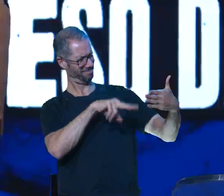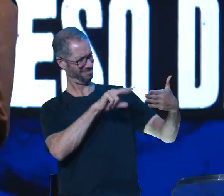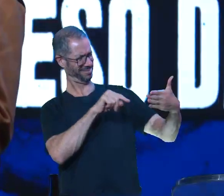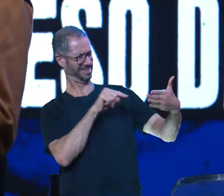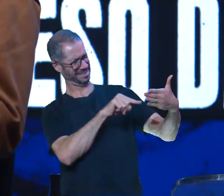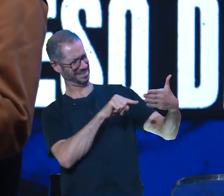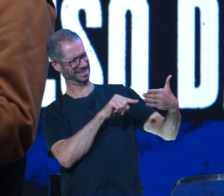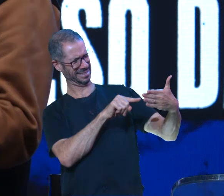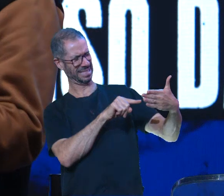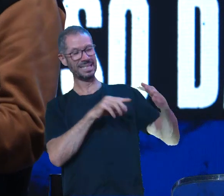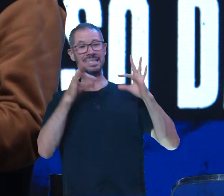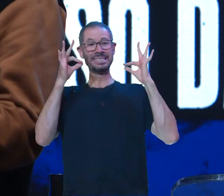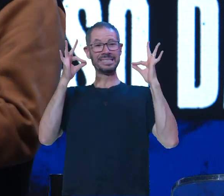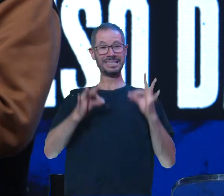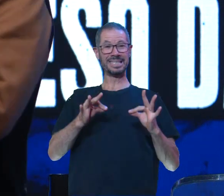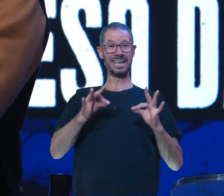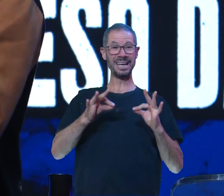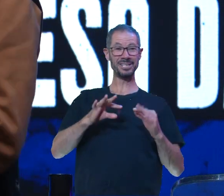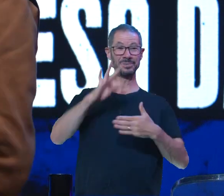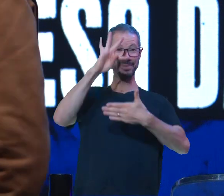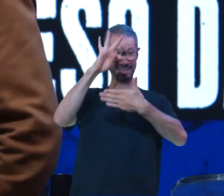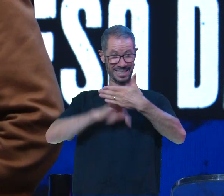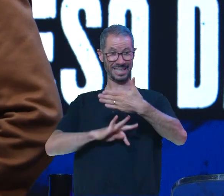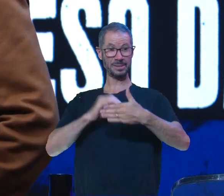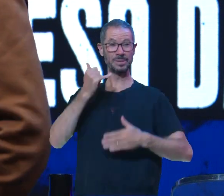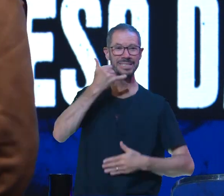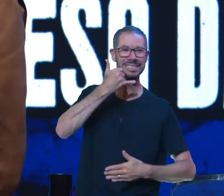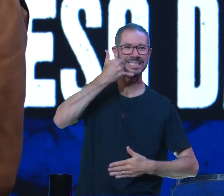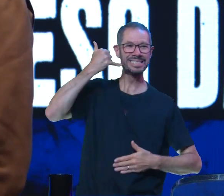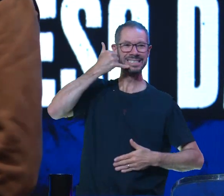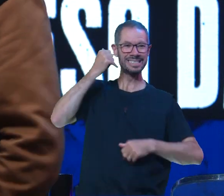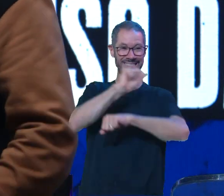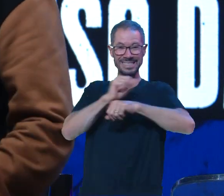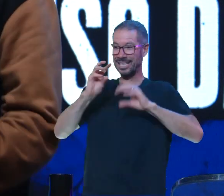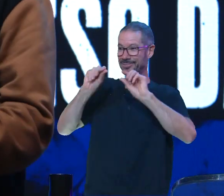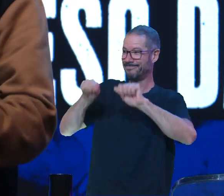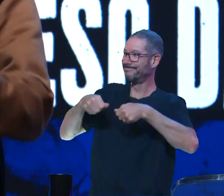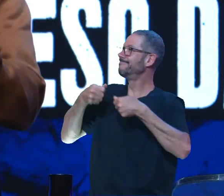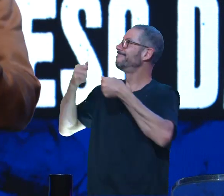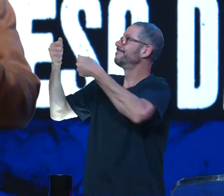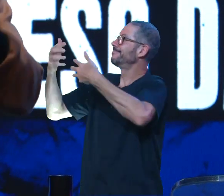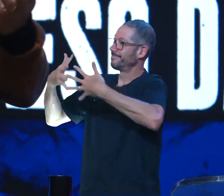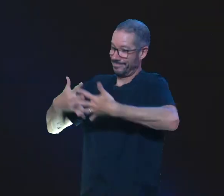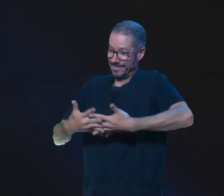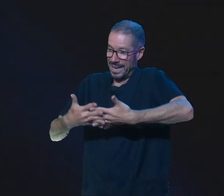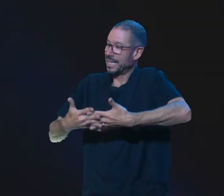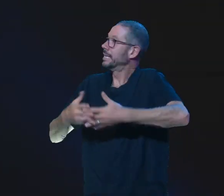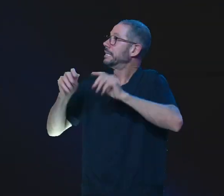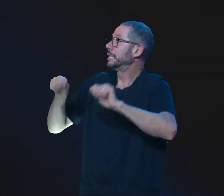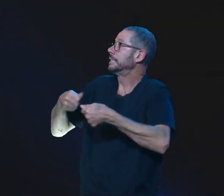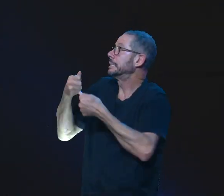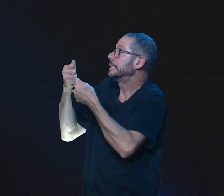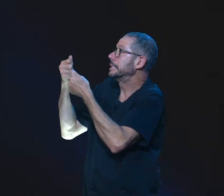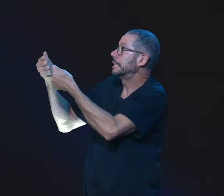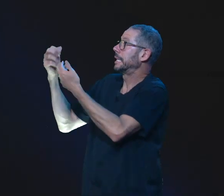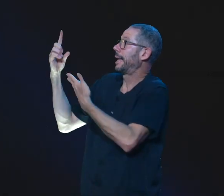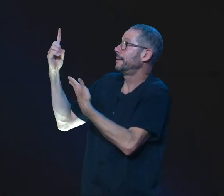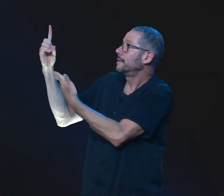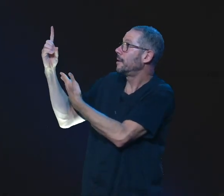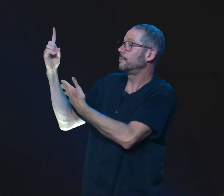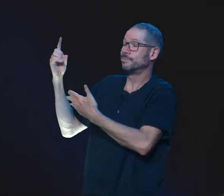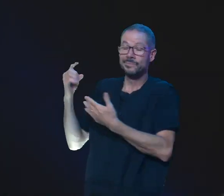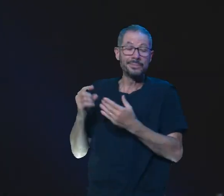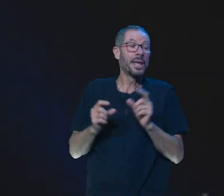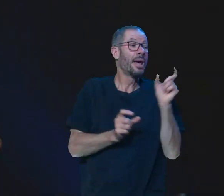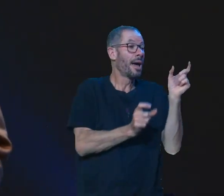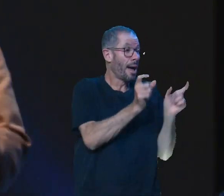E caiu exatamente no texto de Abraão entregando Isaac. E Deus me falou, está na hora de você entregar o teu Isaac. Porque alguém